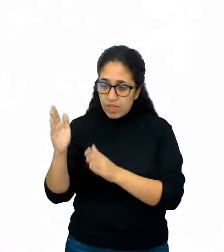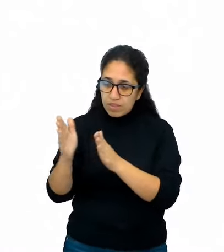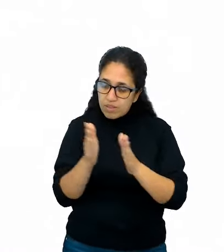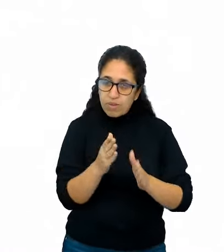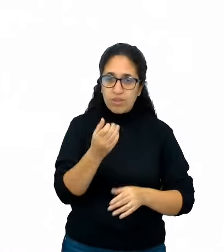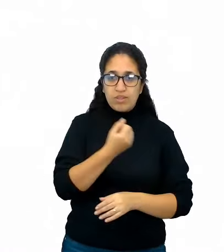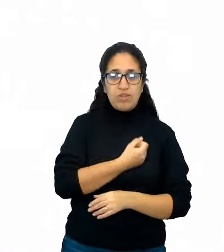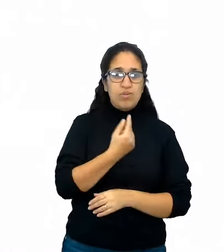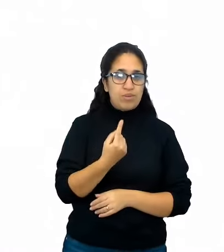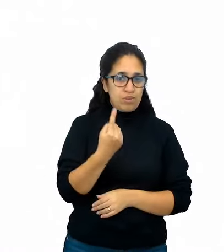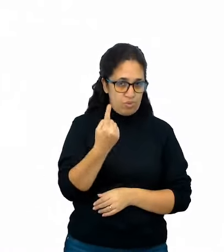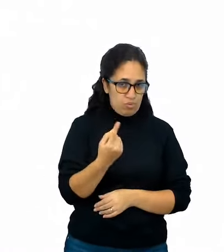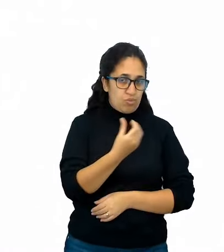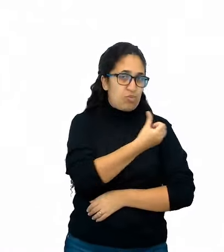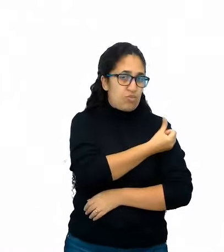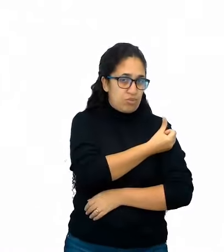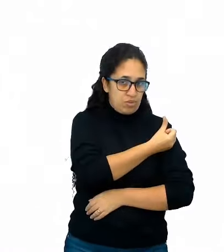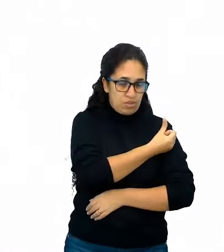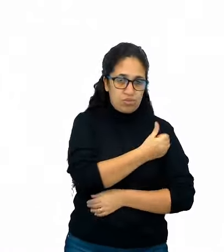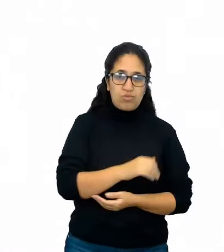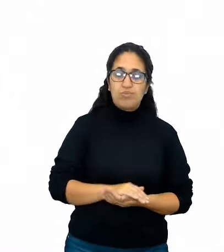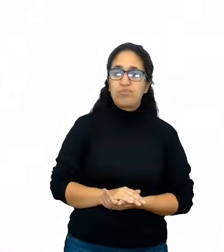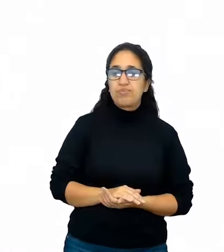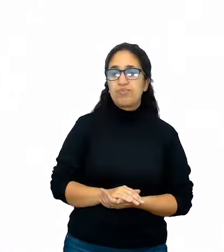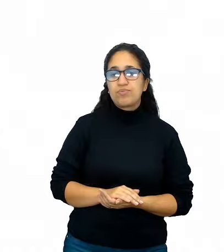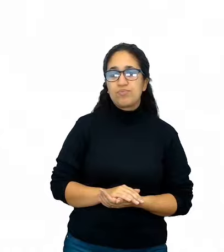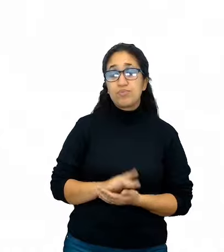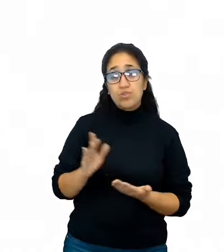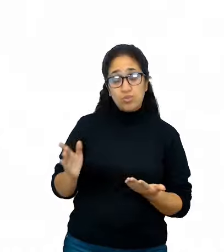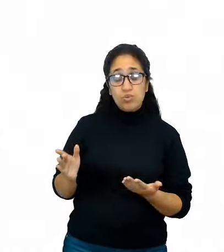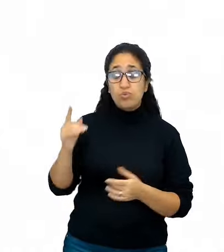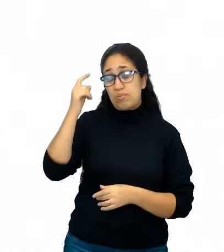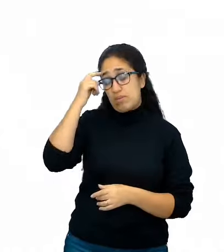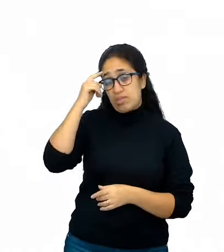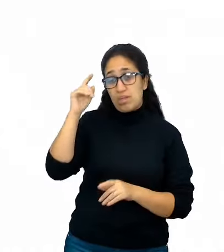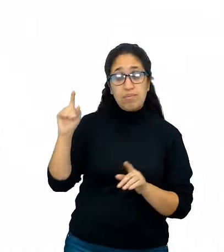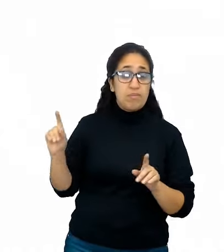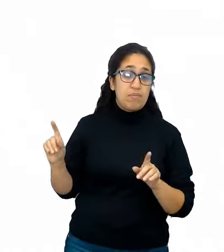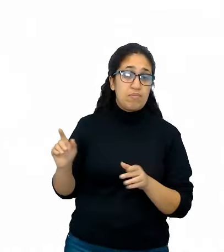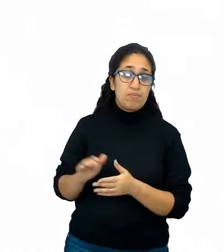1, né, do sexto ano, na perspectiva aí